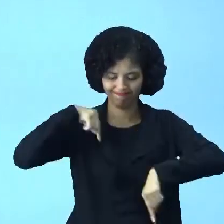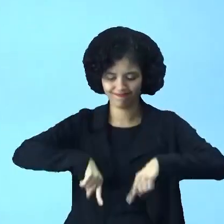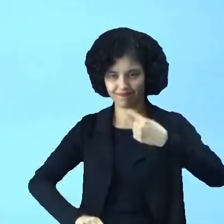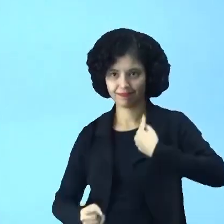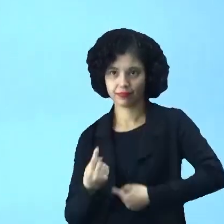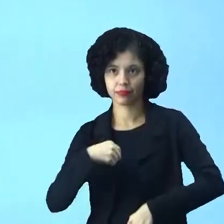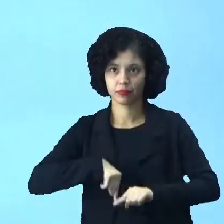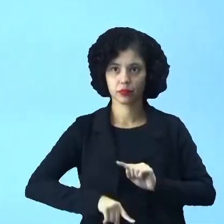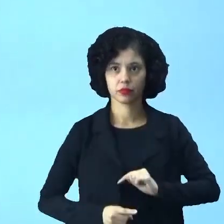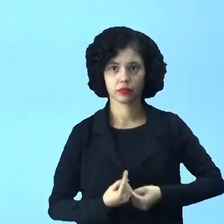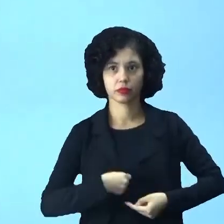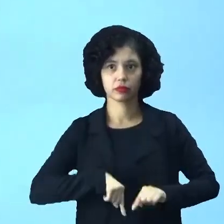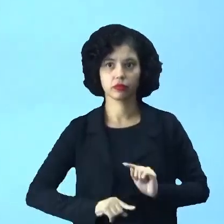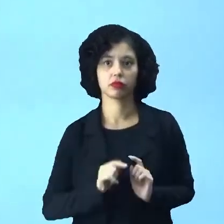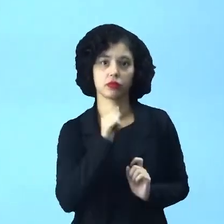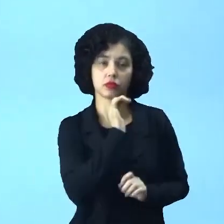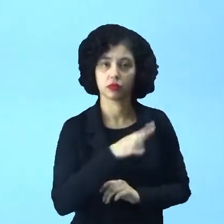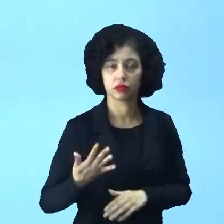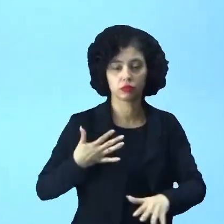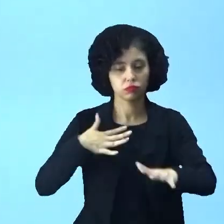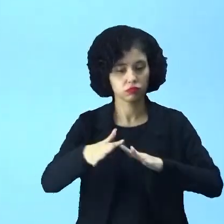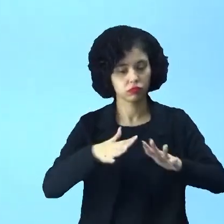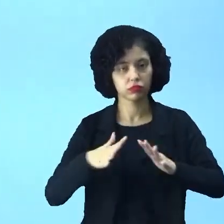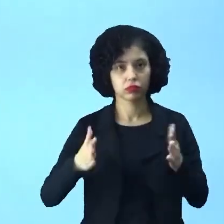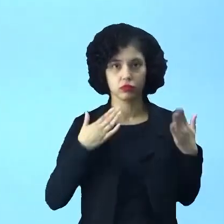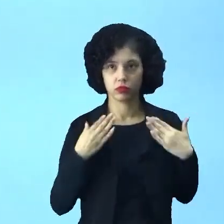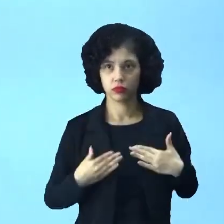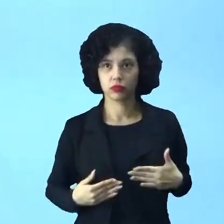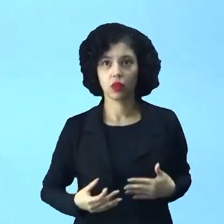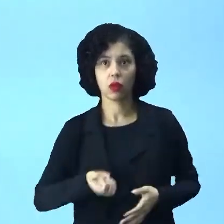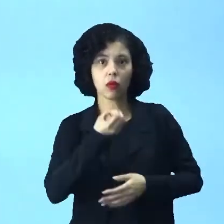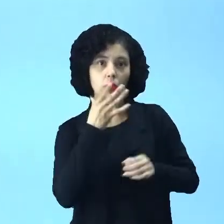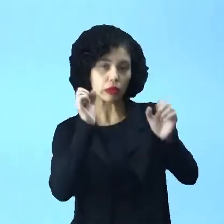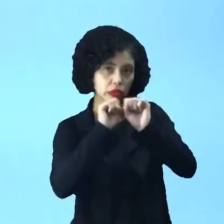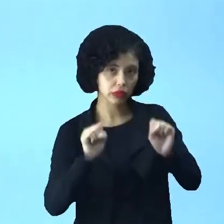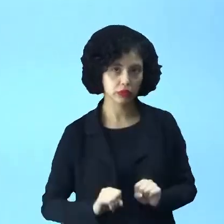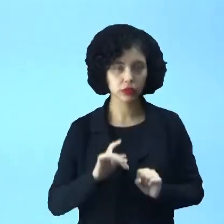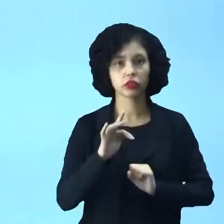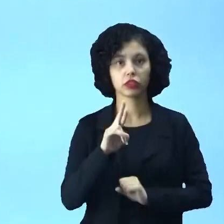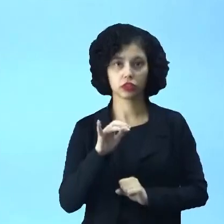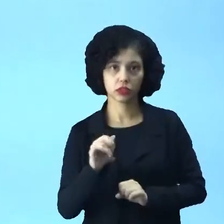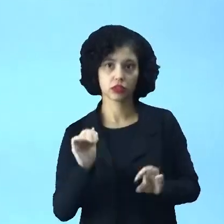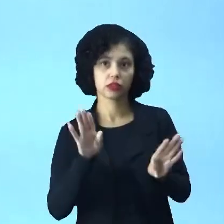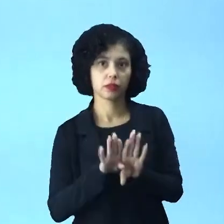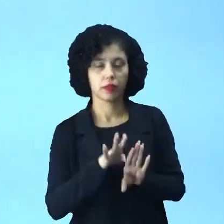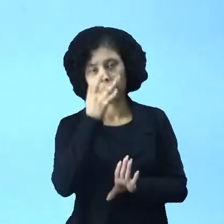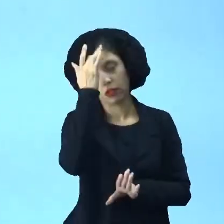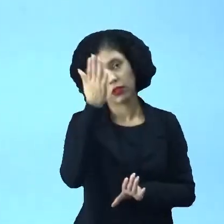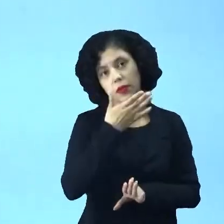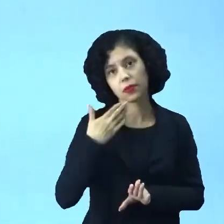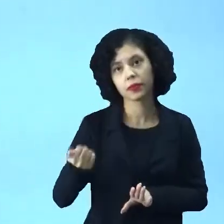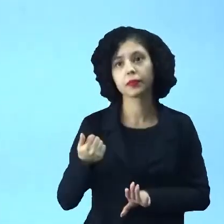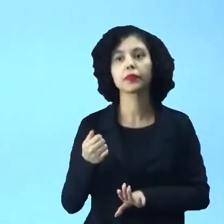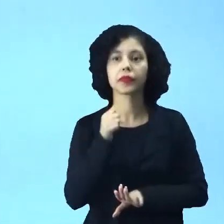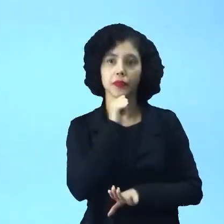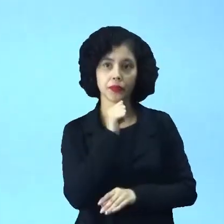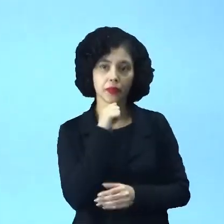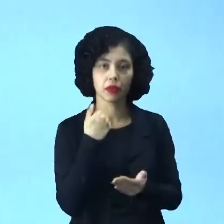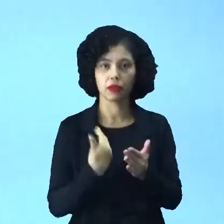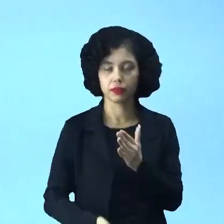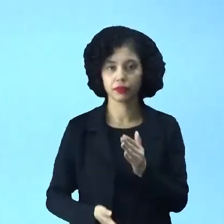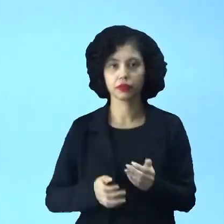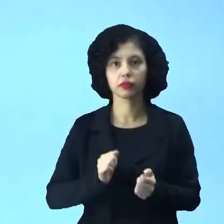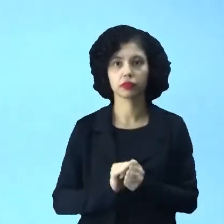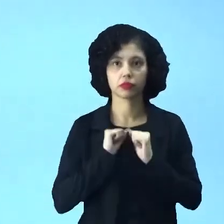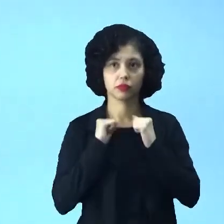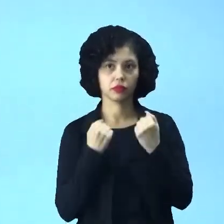intestinal. Quando nós movimentamos o nosso corpo, nós temos um bom funcionamento do sistema digestório e também facilita muito na perda de